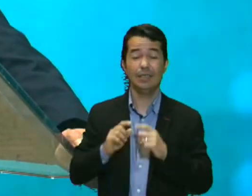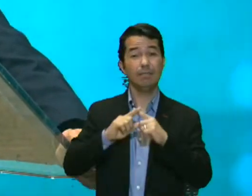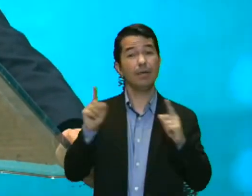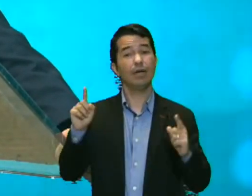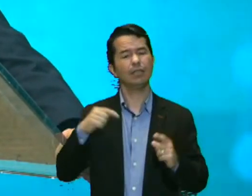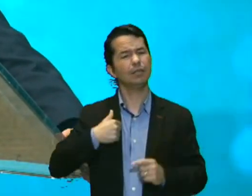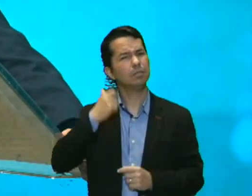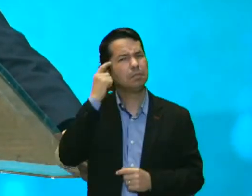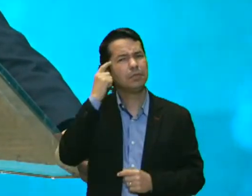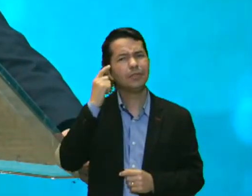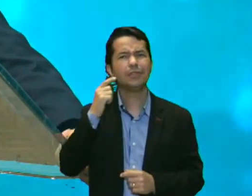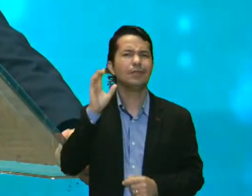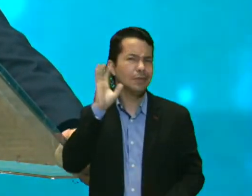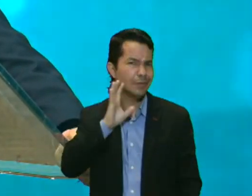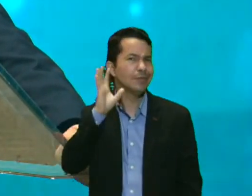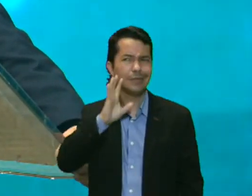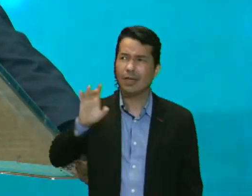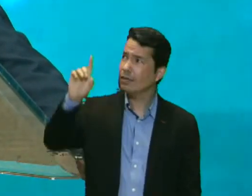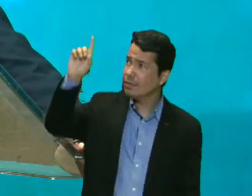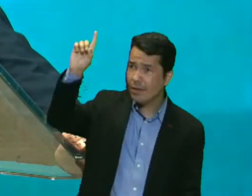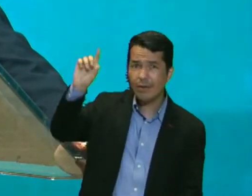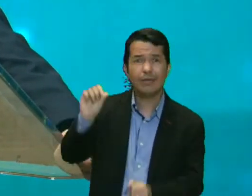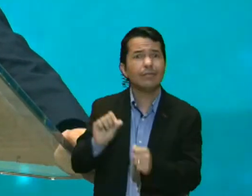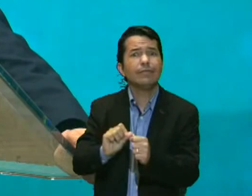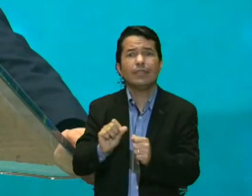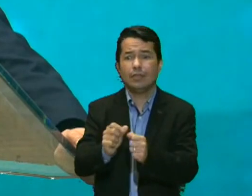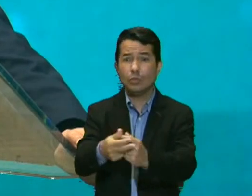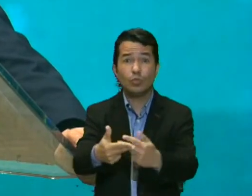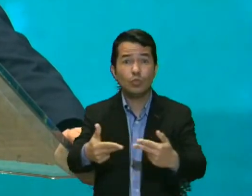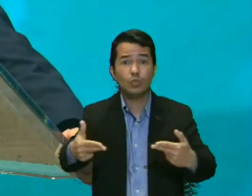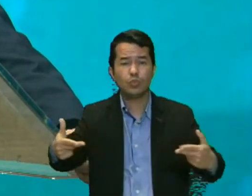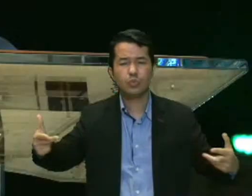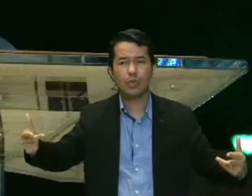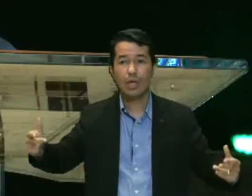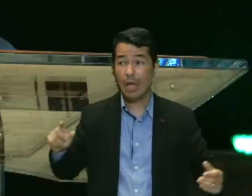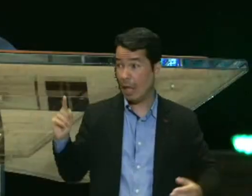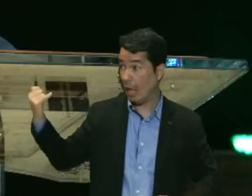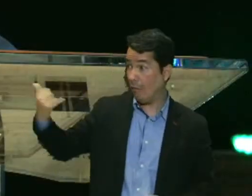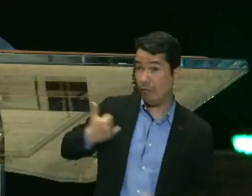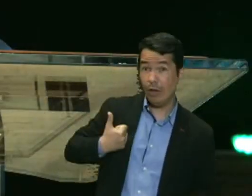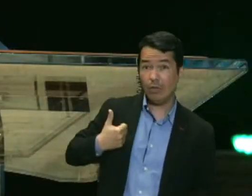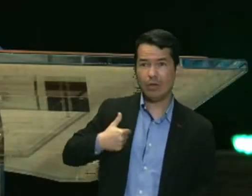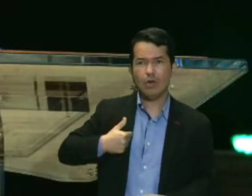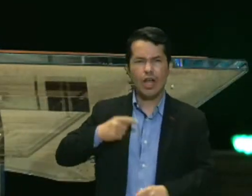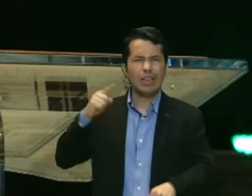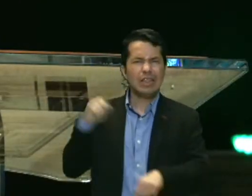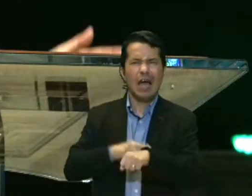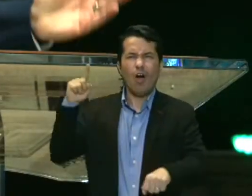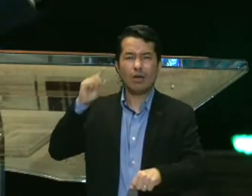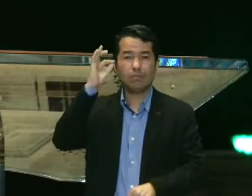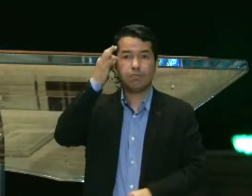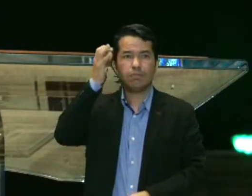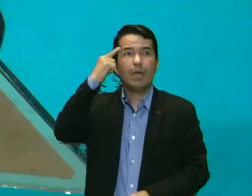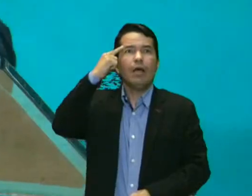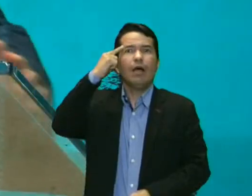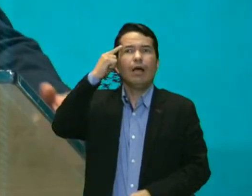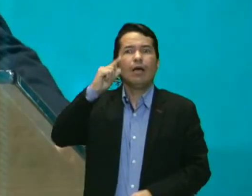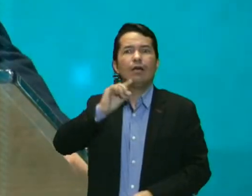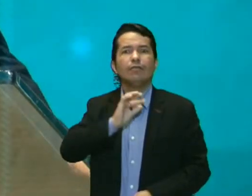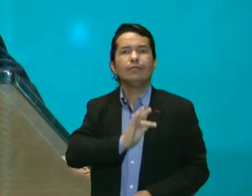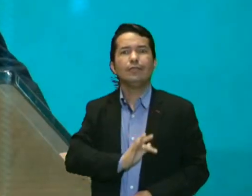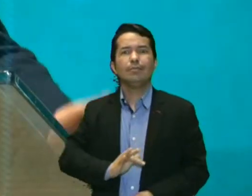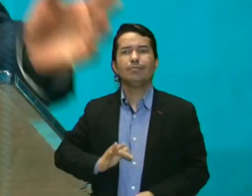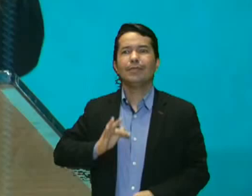as coisas, porque quando Ele disse assim, na mesma hora me veio ao coração esse texto que eu já vinha